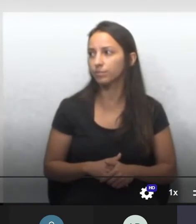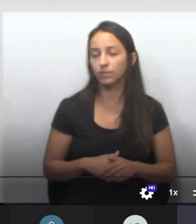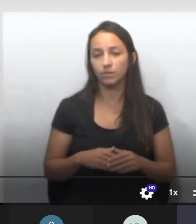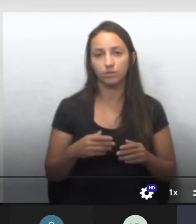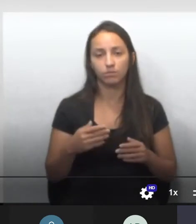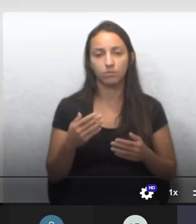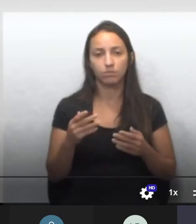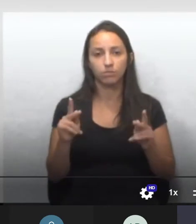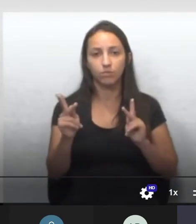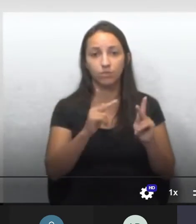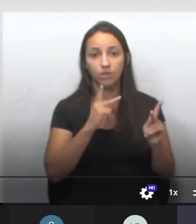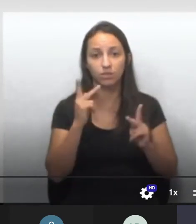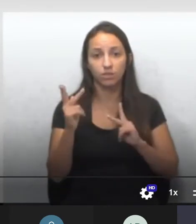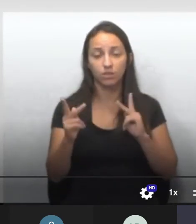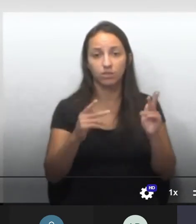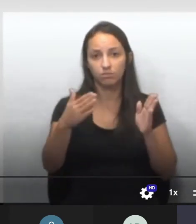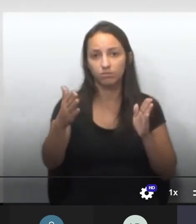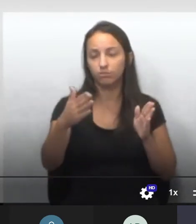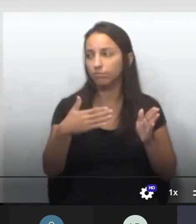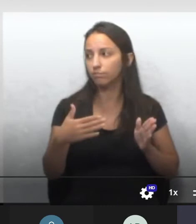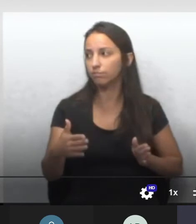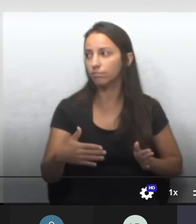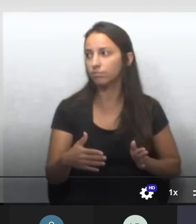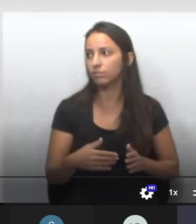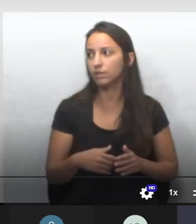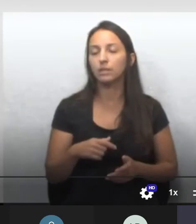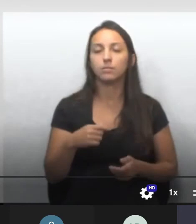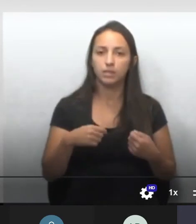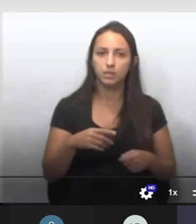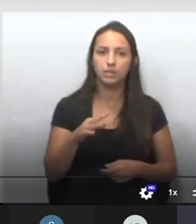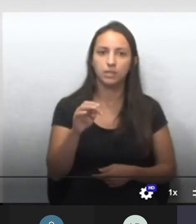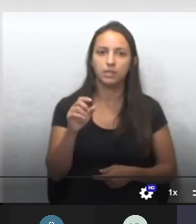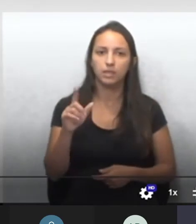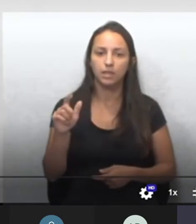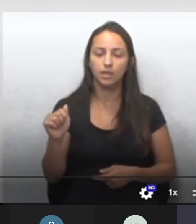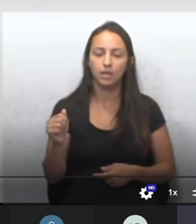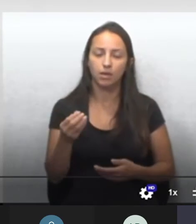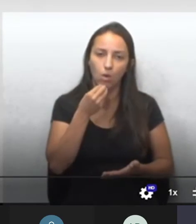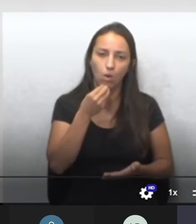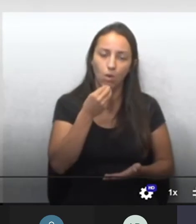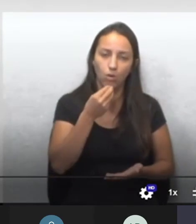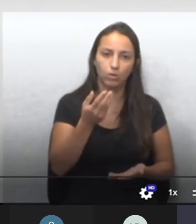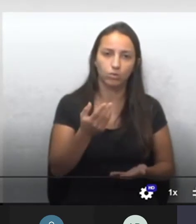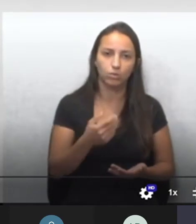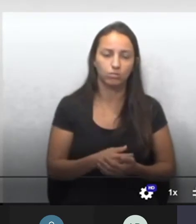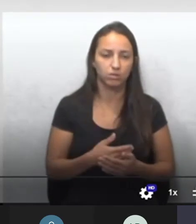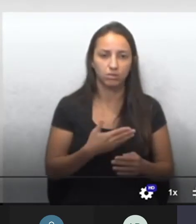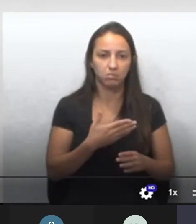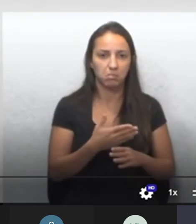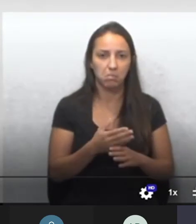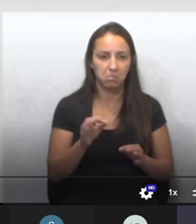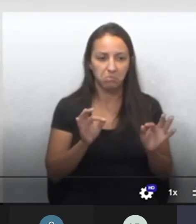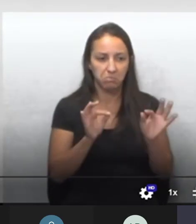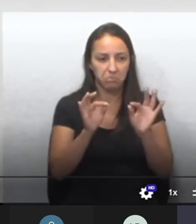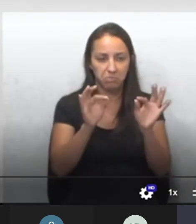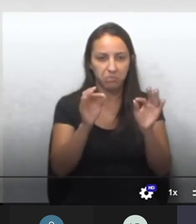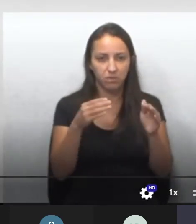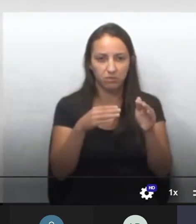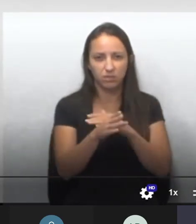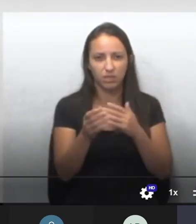De ventilação. Preferencialmente, claro, isso aqui tem que ter uma telinha para não entrar bicho nem